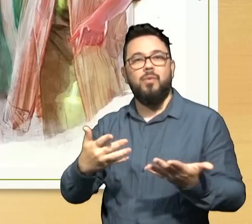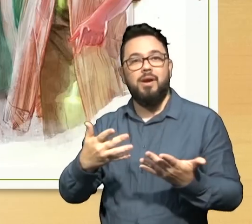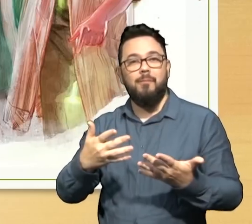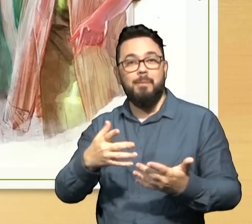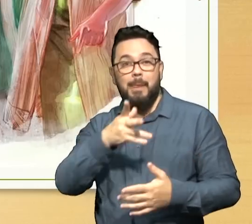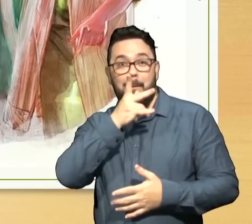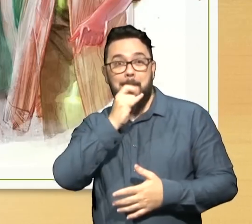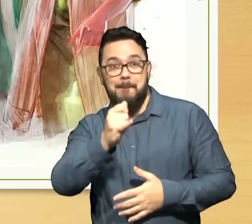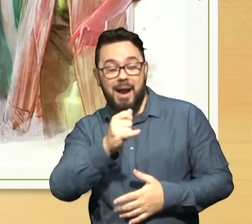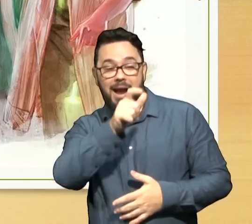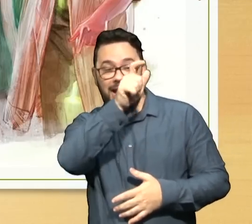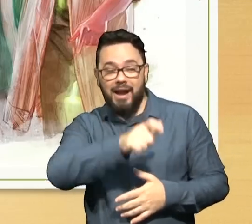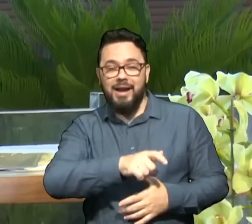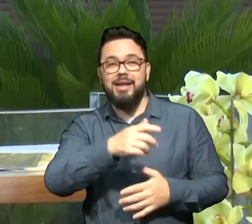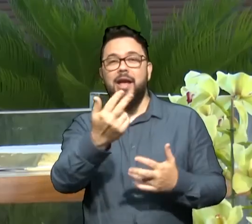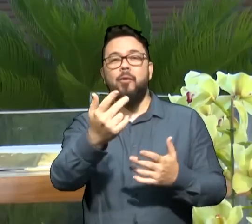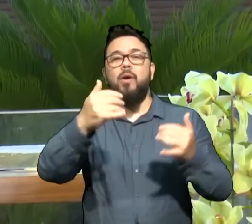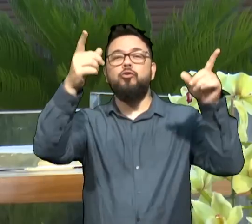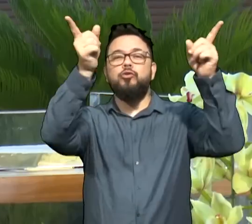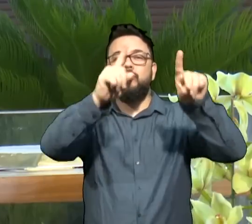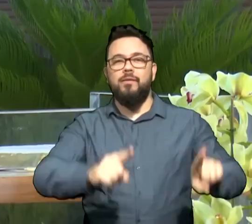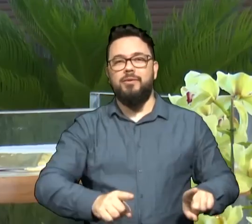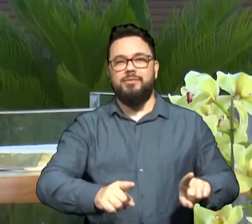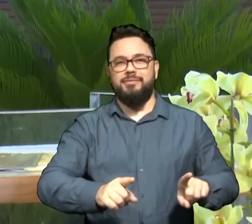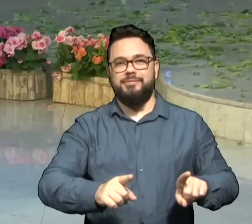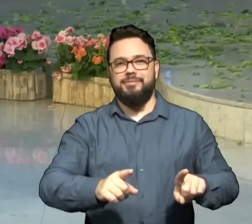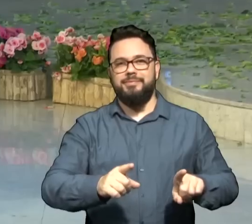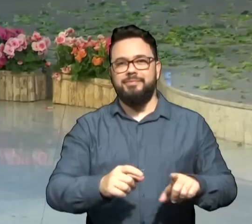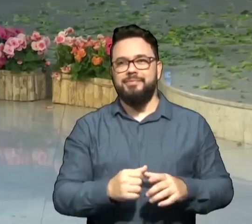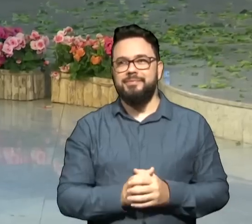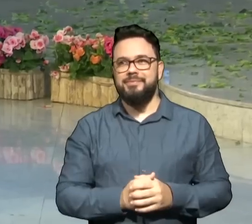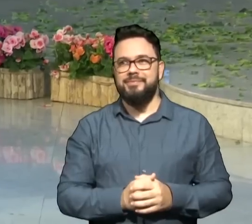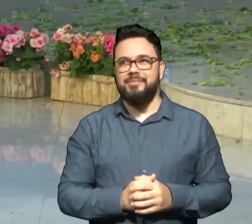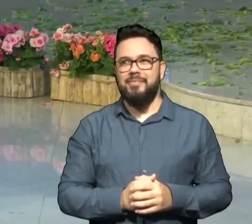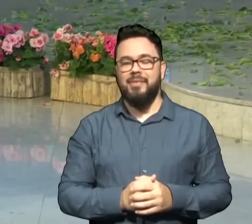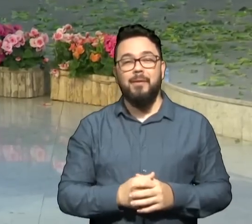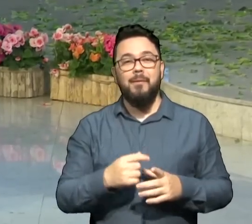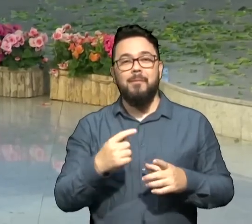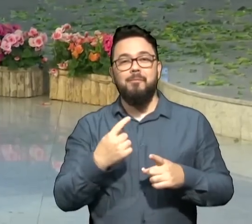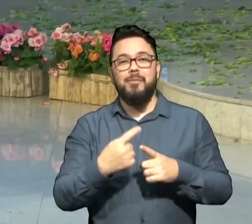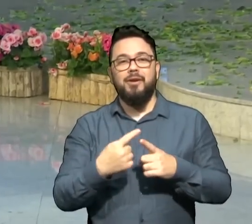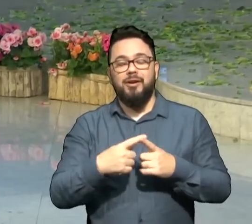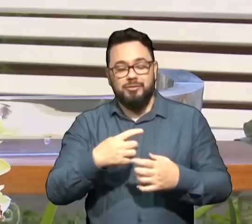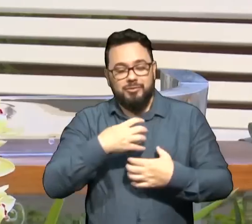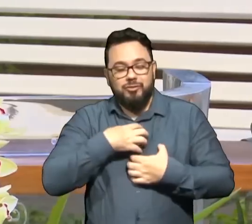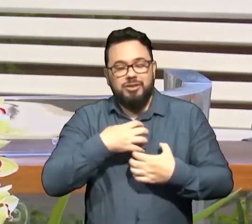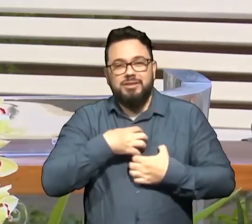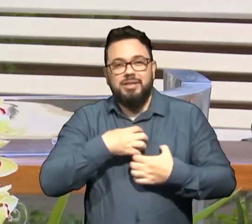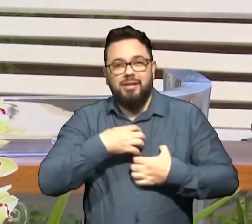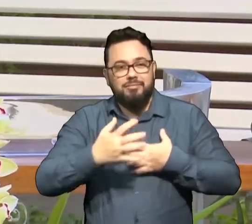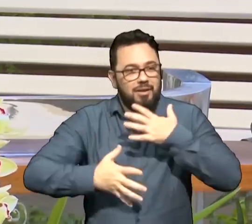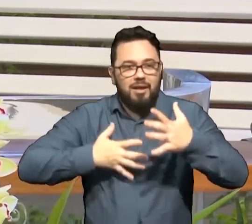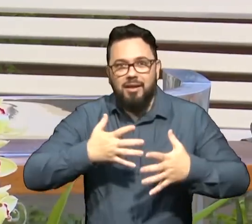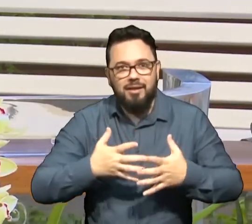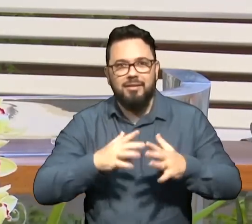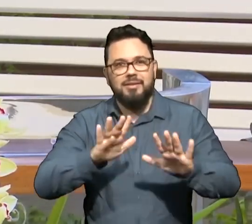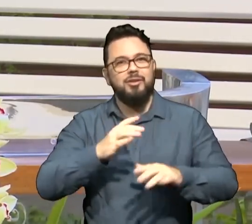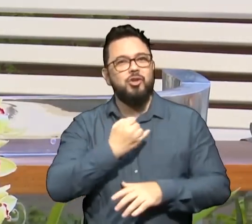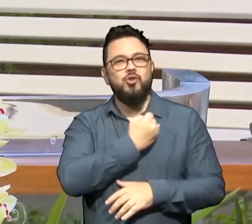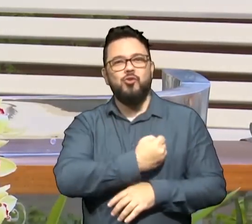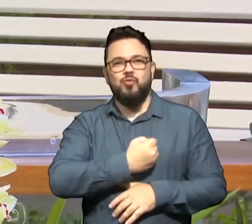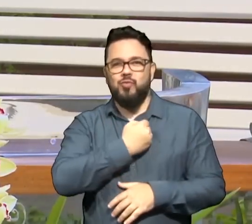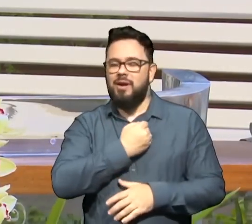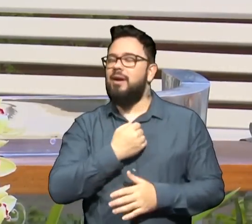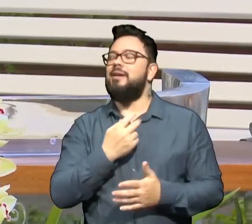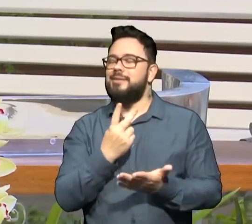manda um raio descer para destruir a gente pensea sempre em Pedro como sendo aquele irado aquele mas João não ficava atrás